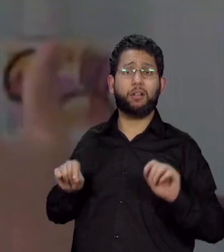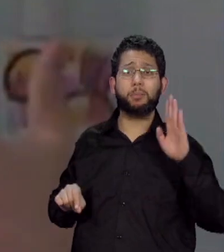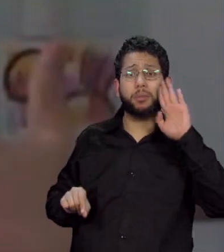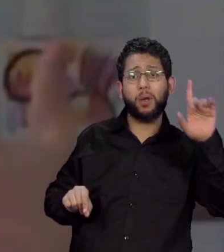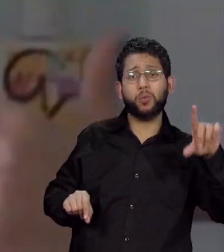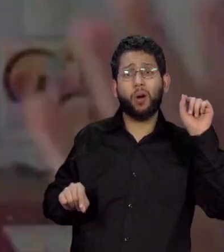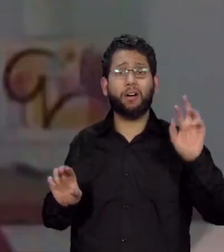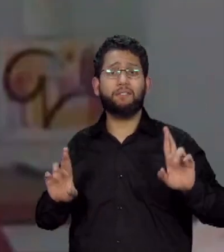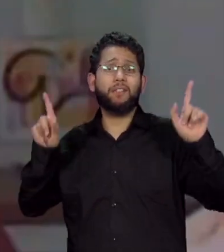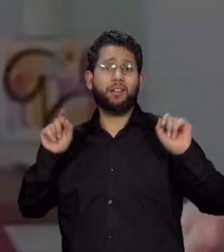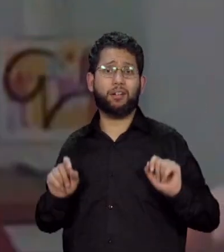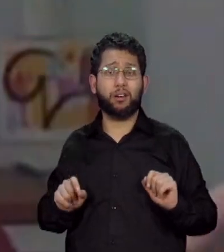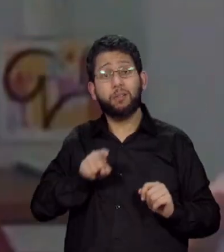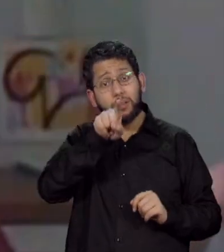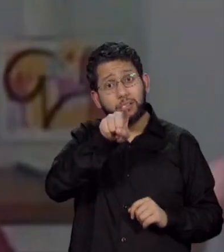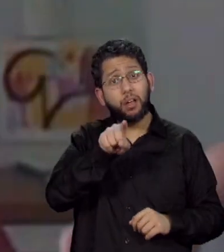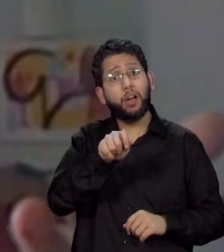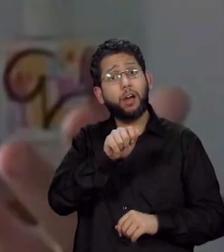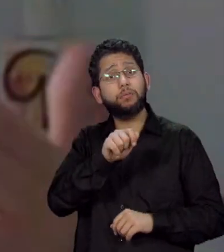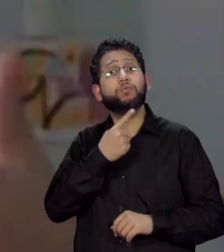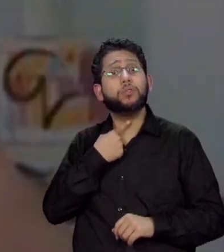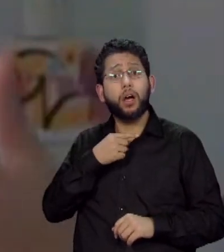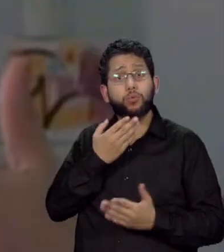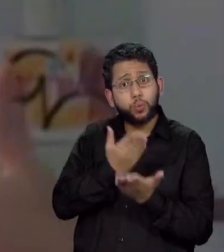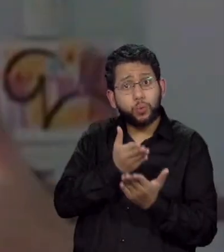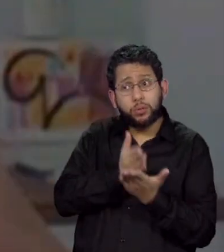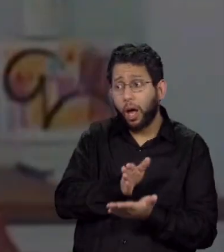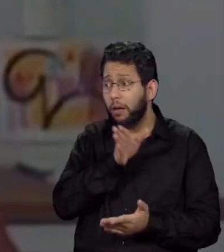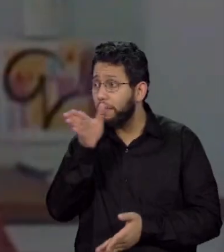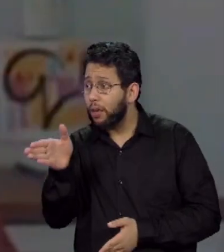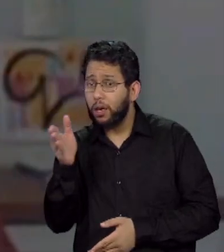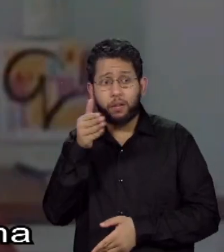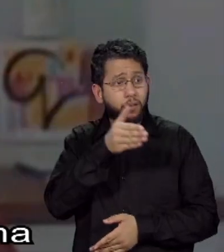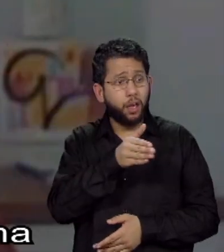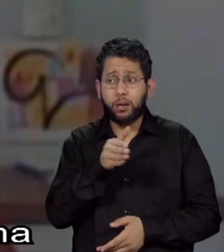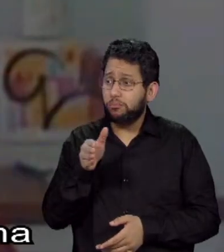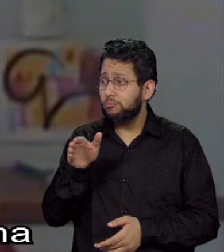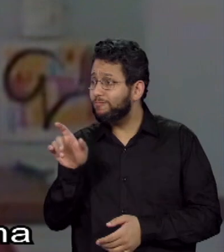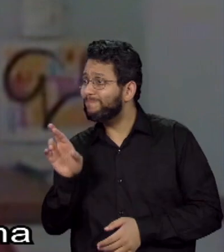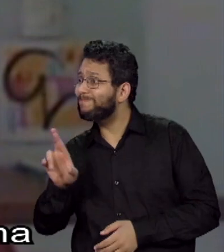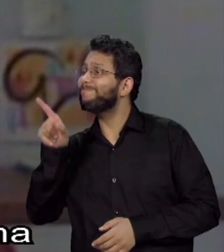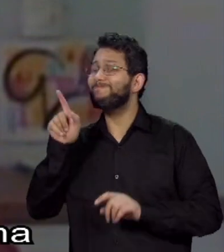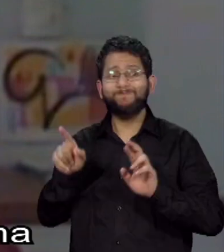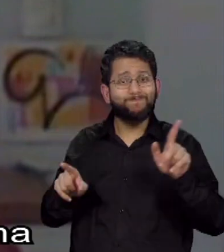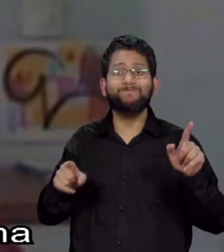aluno vai encontrar diferenças, né? Essas diferenças ele pode